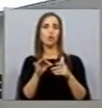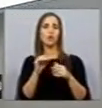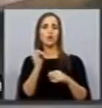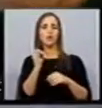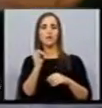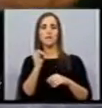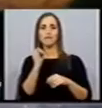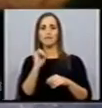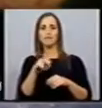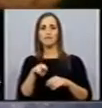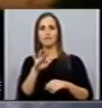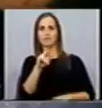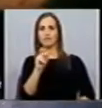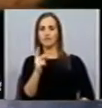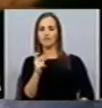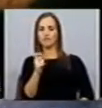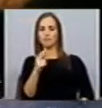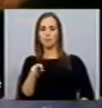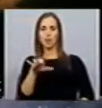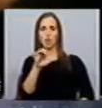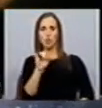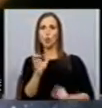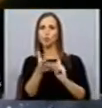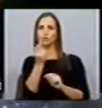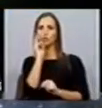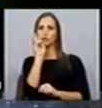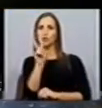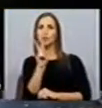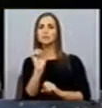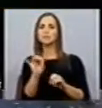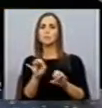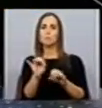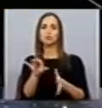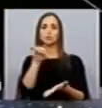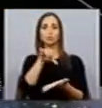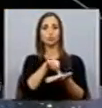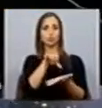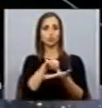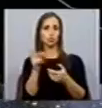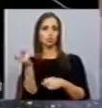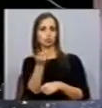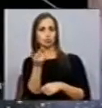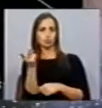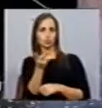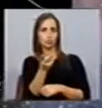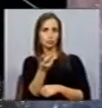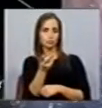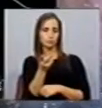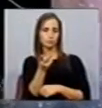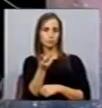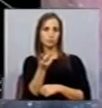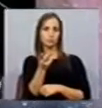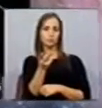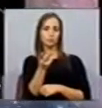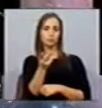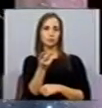conseguiram ver o que se passa precisamente no centro destes dois lóbulos, na zona em que